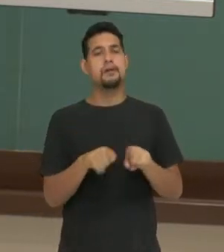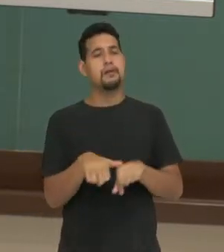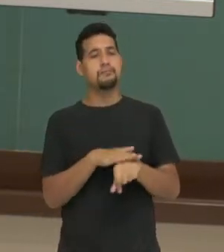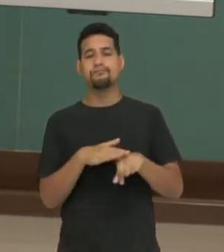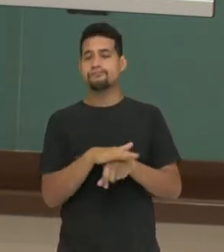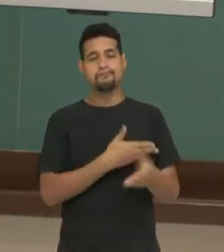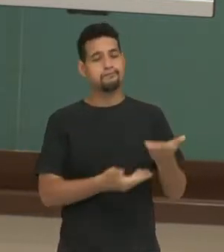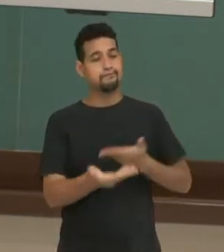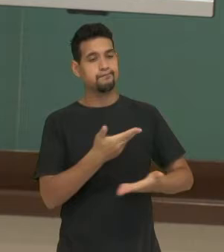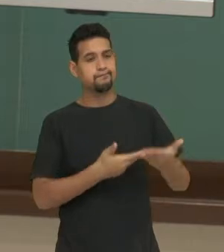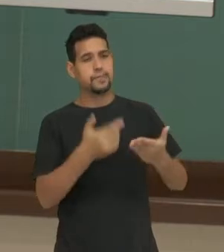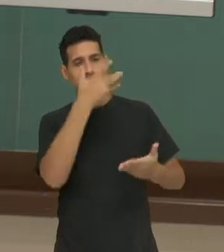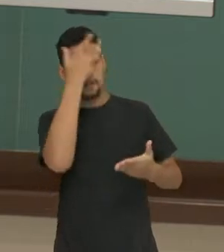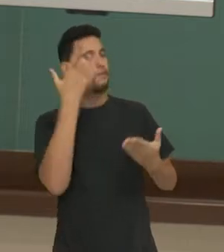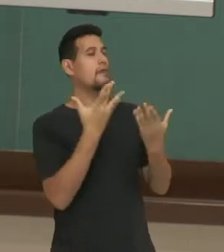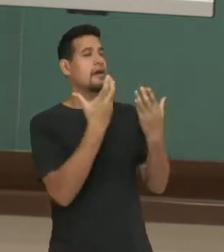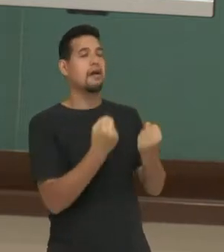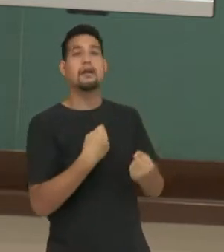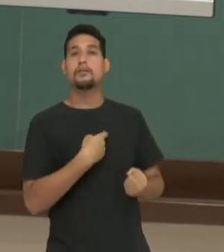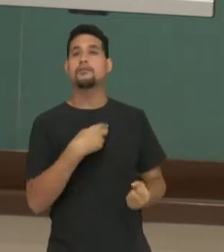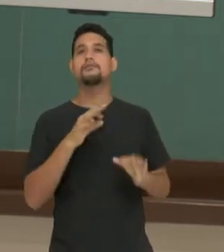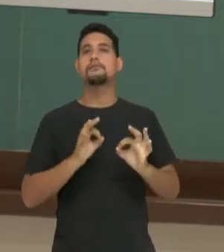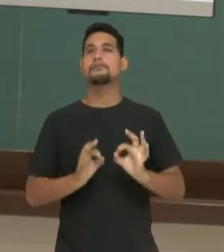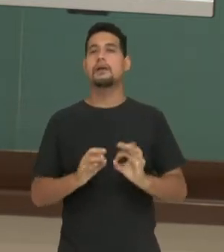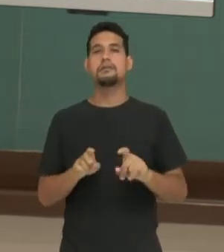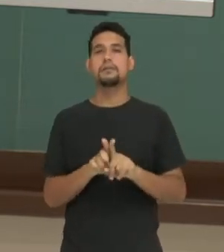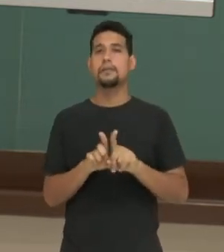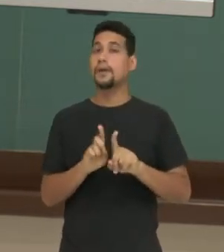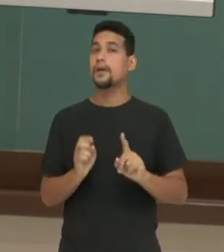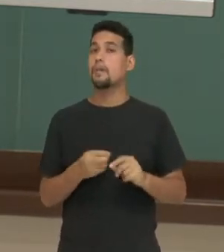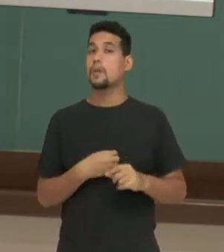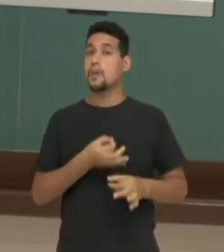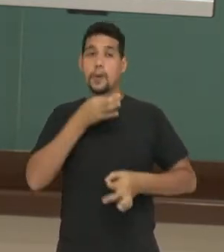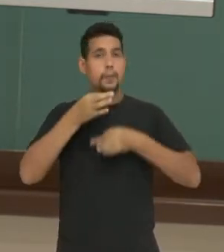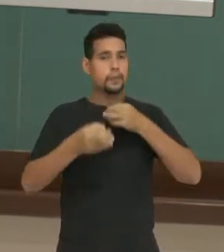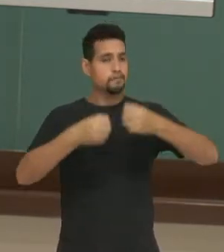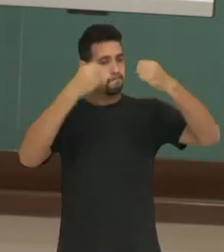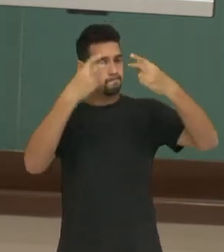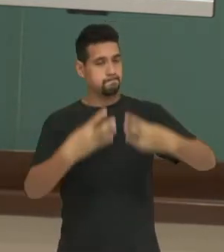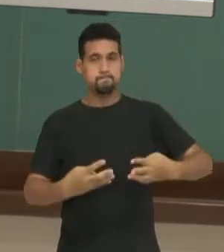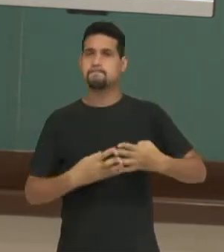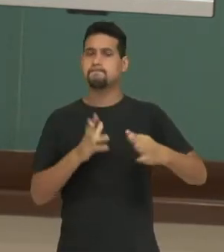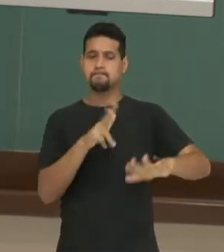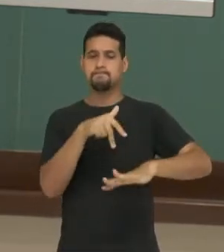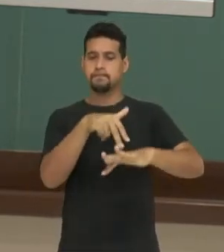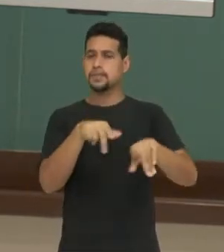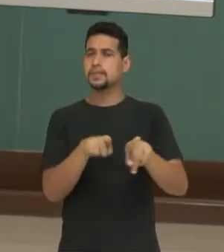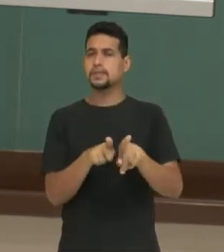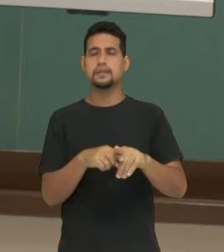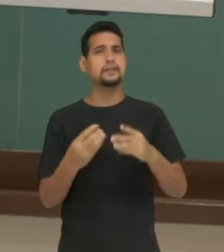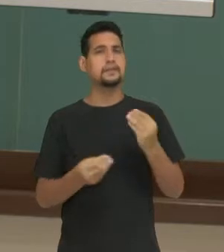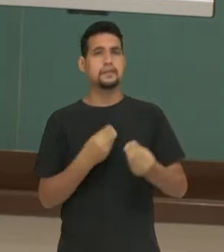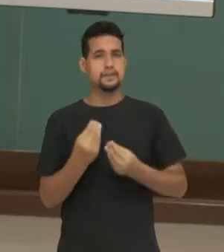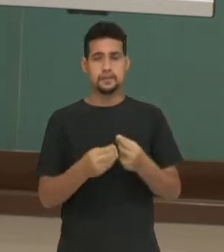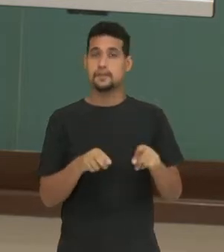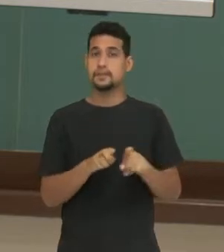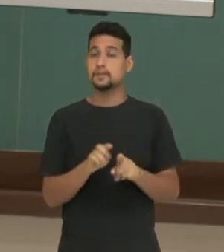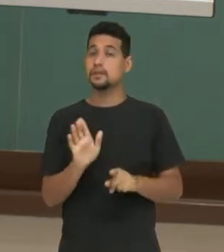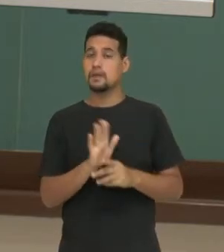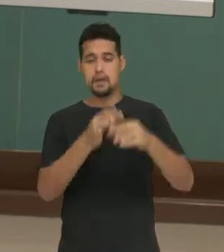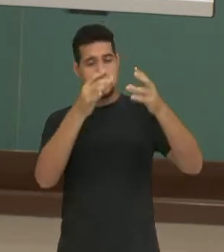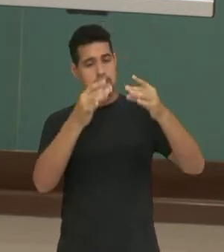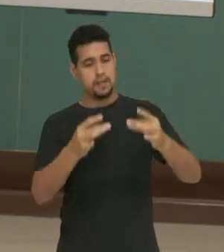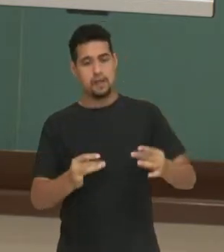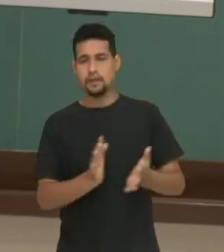o leitor a respeito de que eu estou certo ao expor o meu ponto de vista, ao me posicionar-se de tal forma com relação a